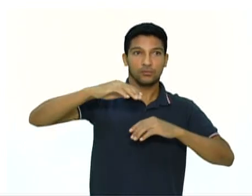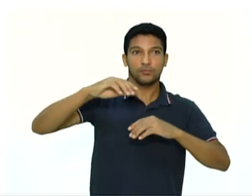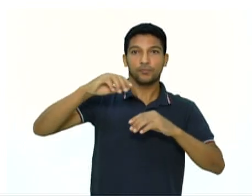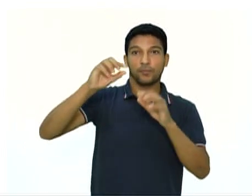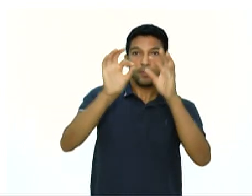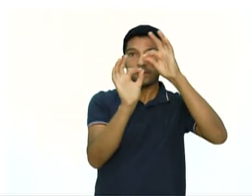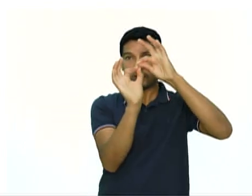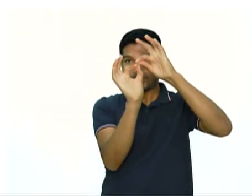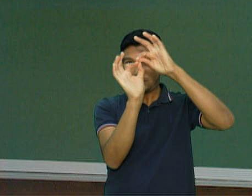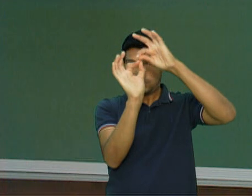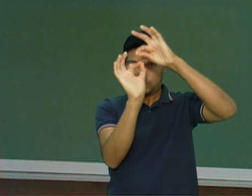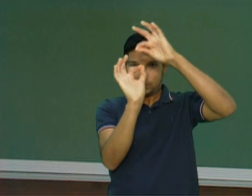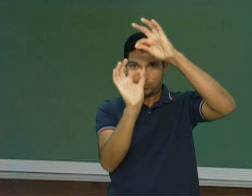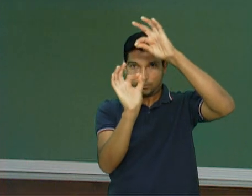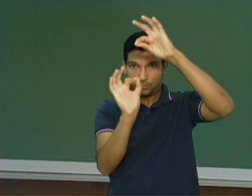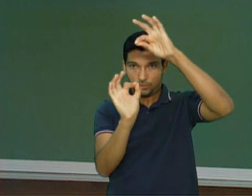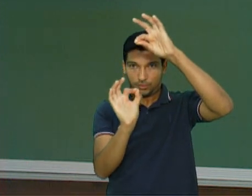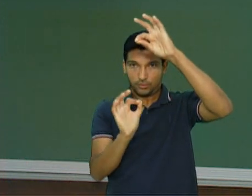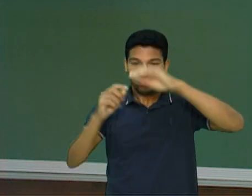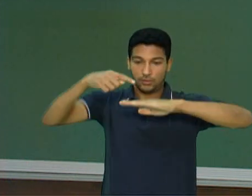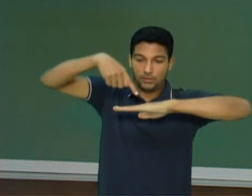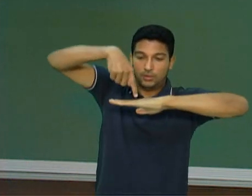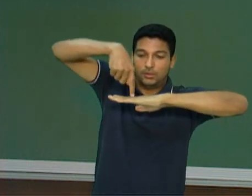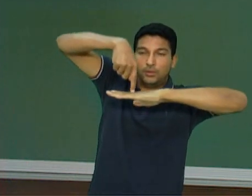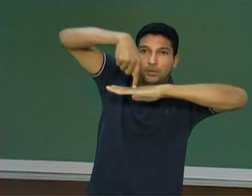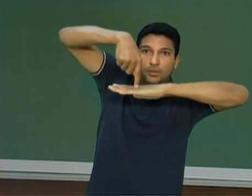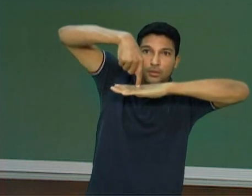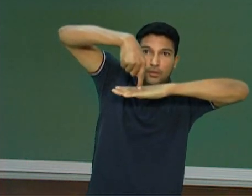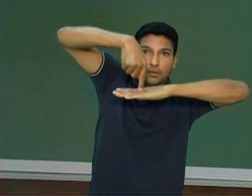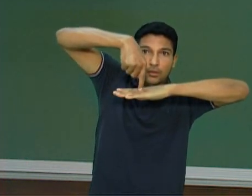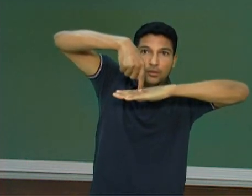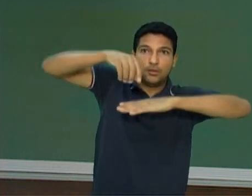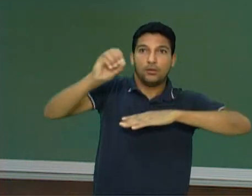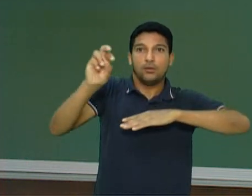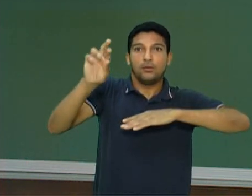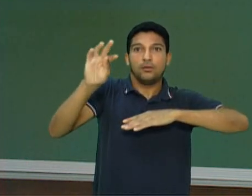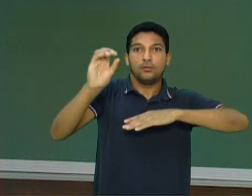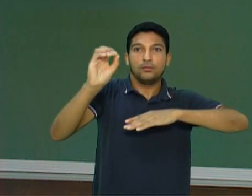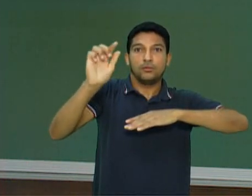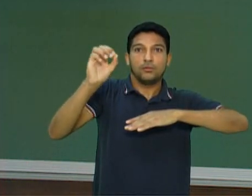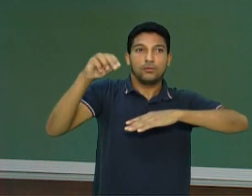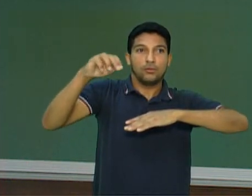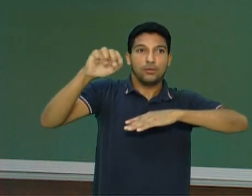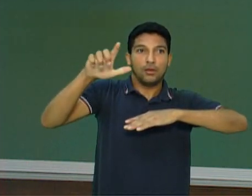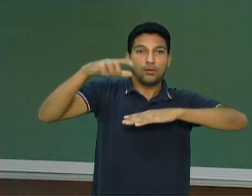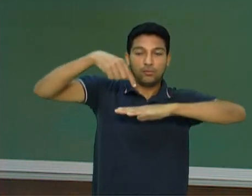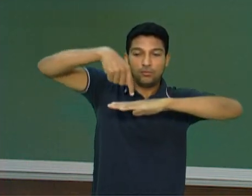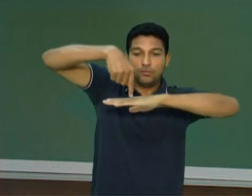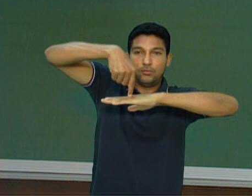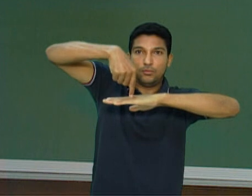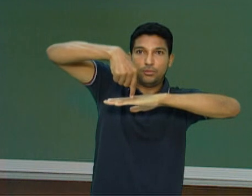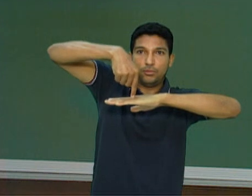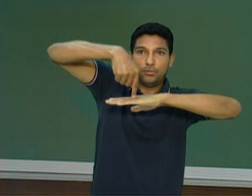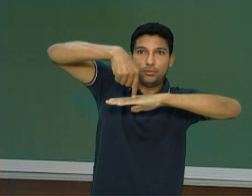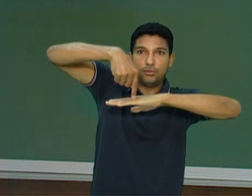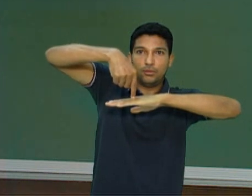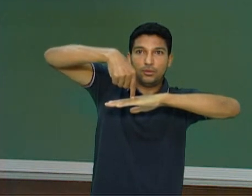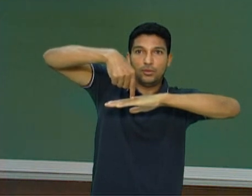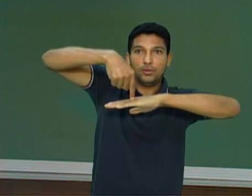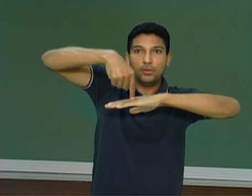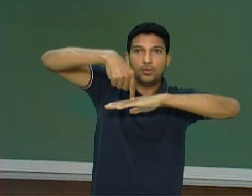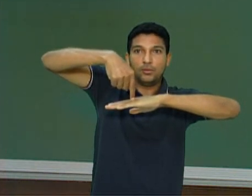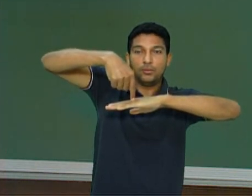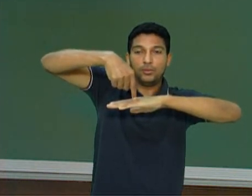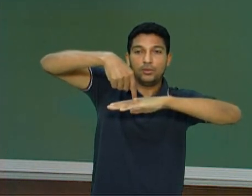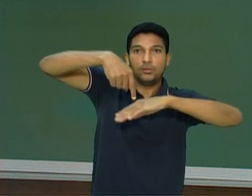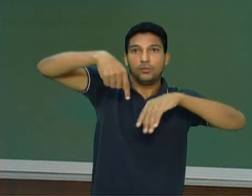segmento dado seja assim, ó, né? Seja ortogonal ao plano. Então, a sombra desse segmento de reta aqui seria um